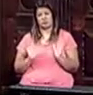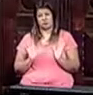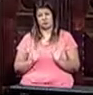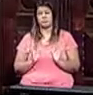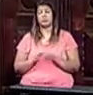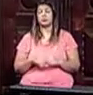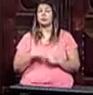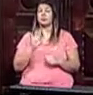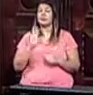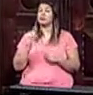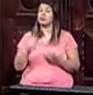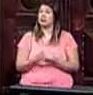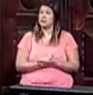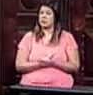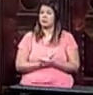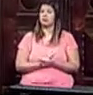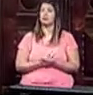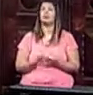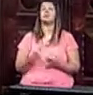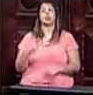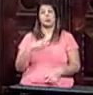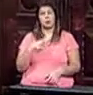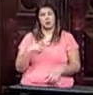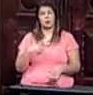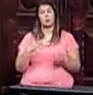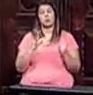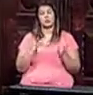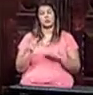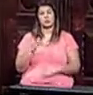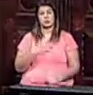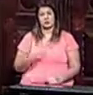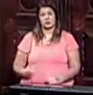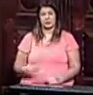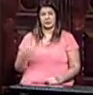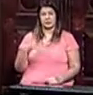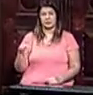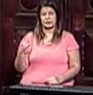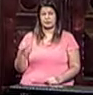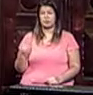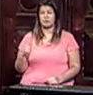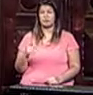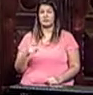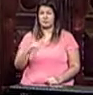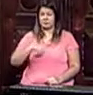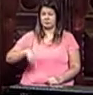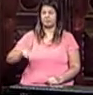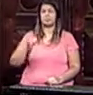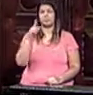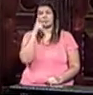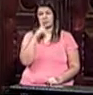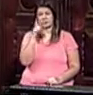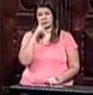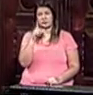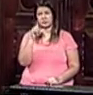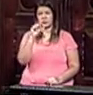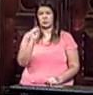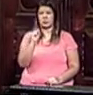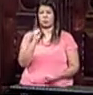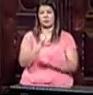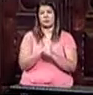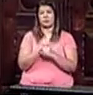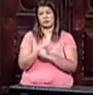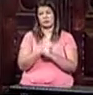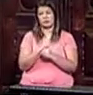isto acontecer e houver uma organização de governo, nós vamos levar